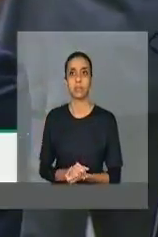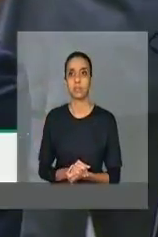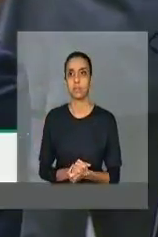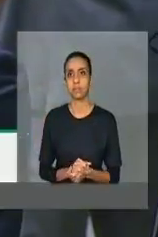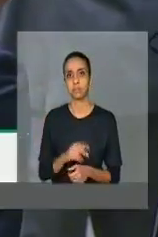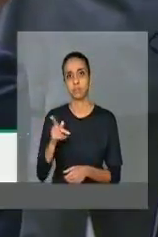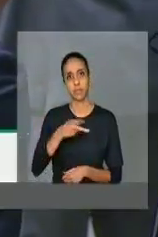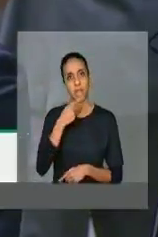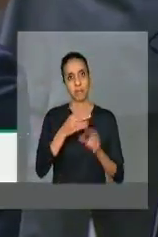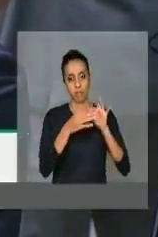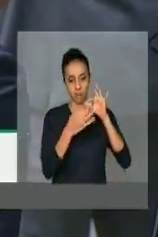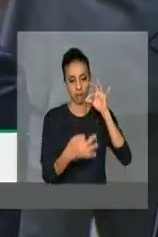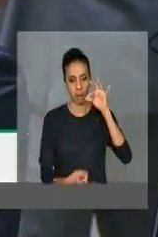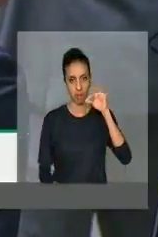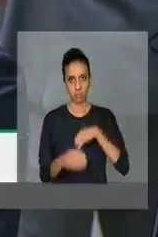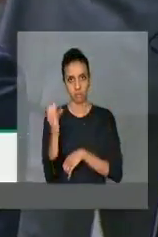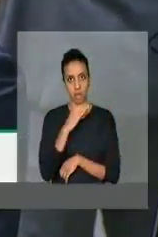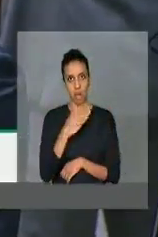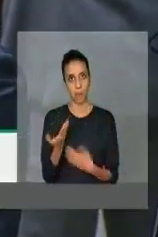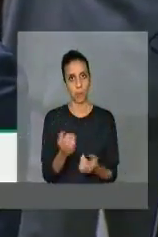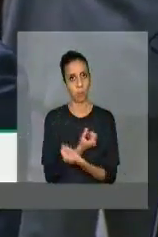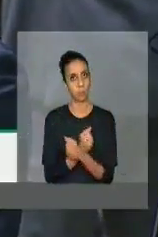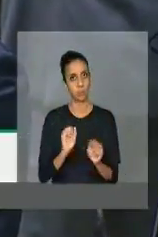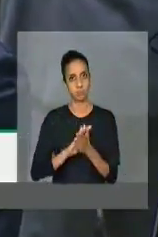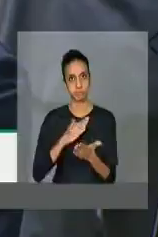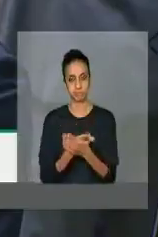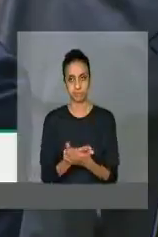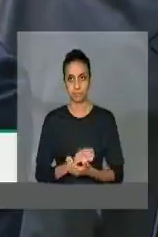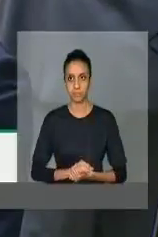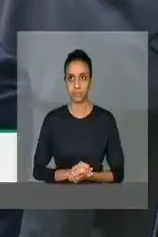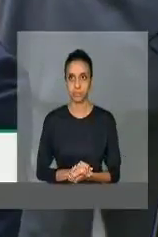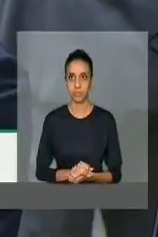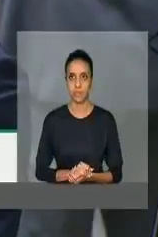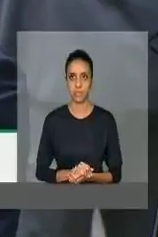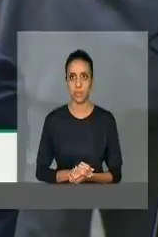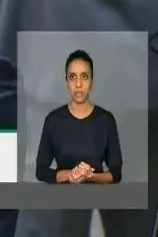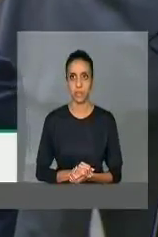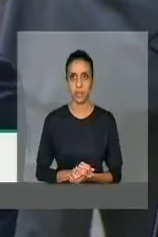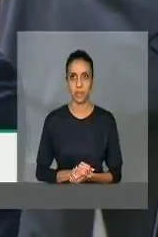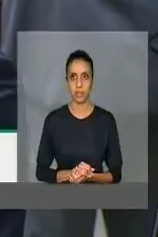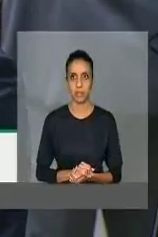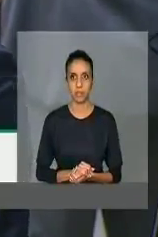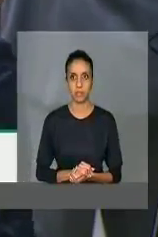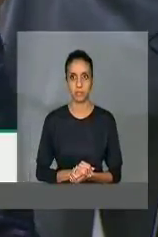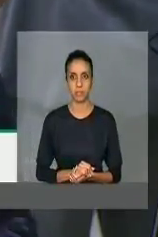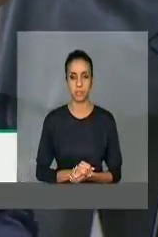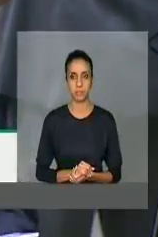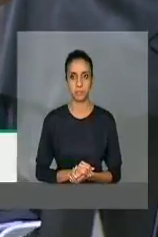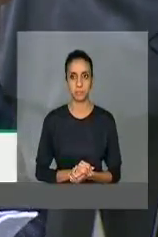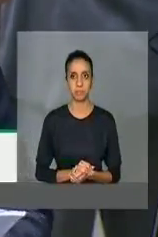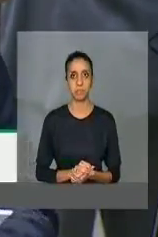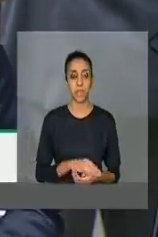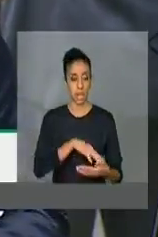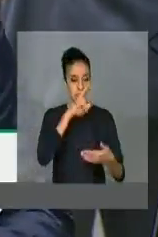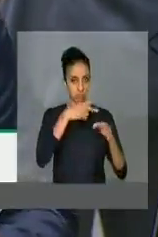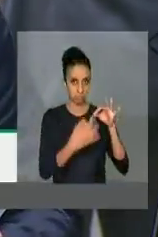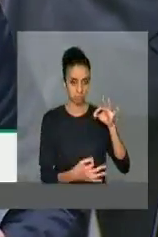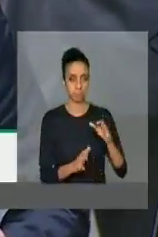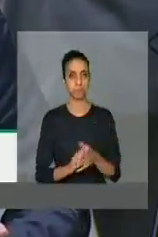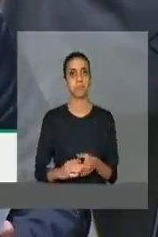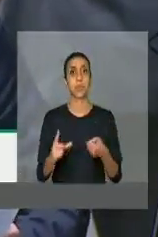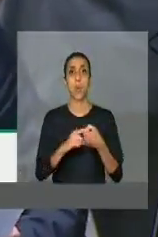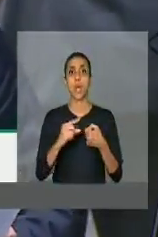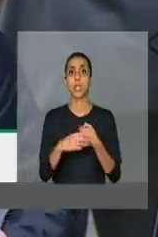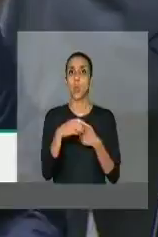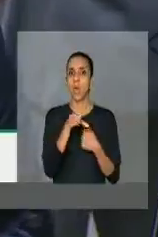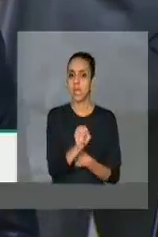notificará o acusado e despachará o expediente à Comissão de Constituição e Justiça e Cidadania, observadas as seguintes normas. Estão aí, correto. O artigo